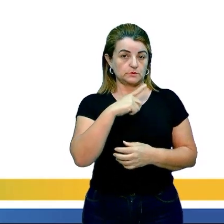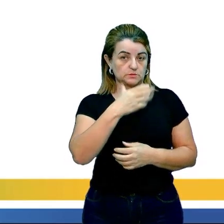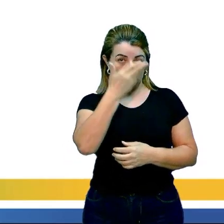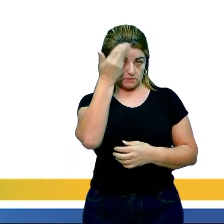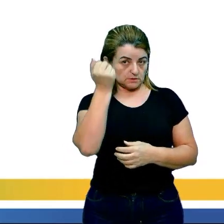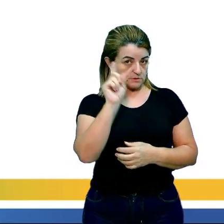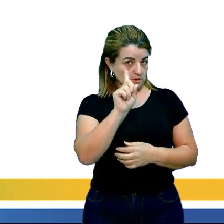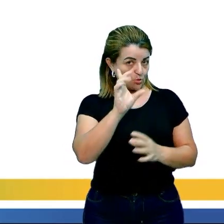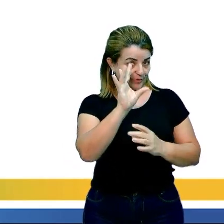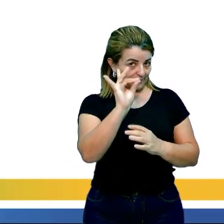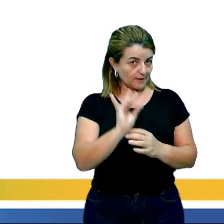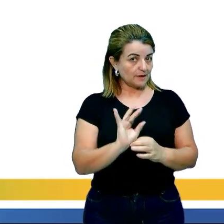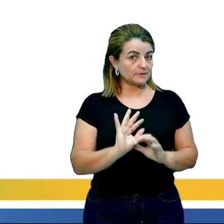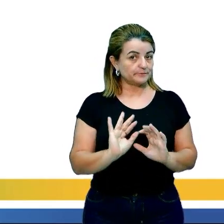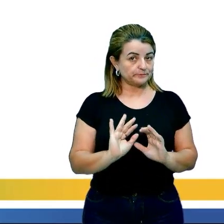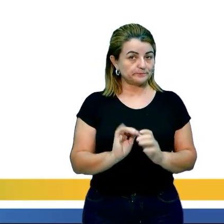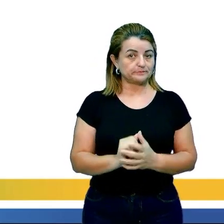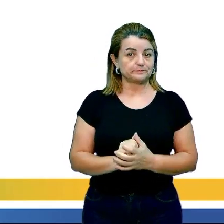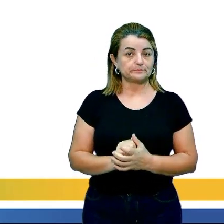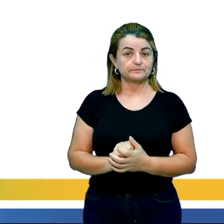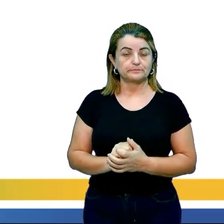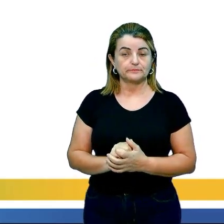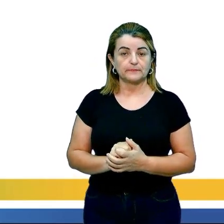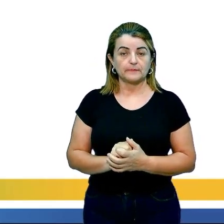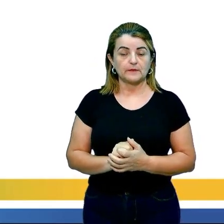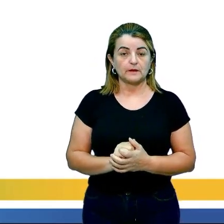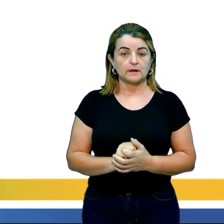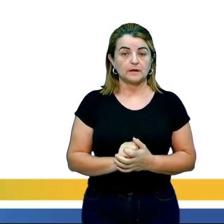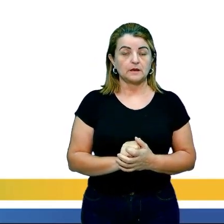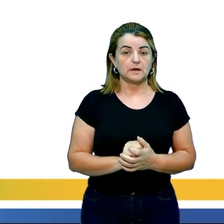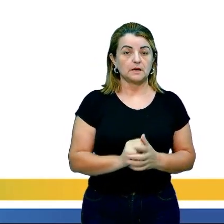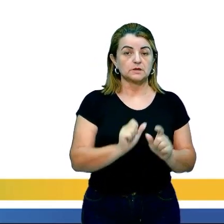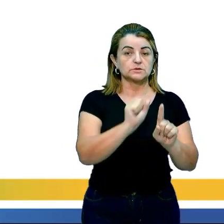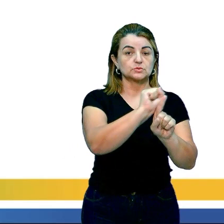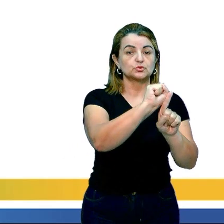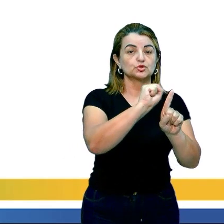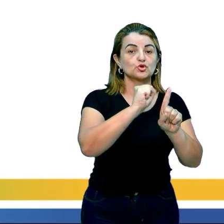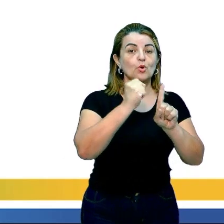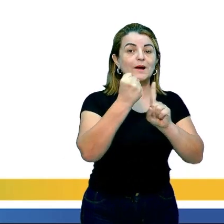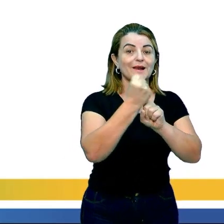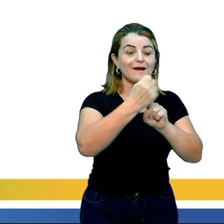esqueçam desse detalhe né A questão geográfica